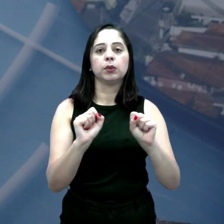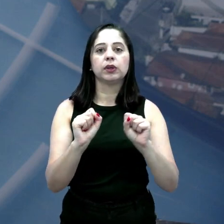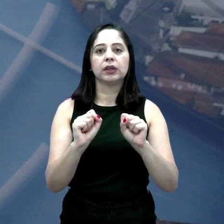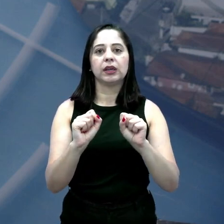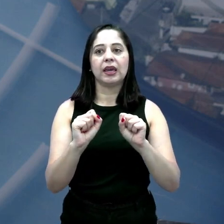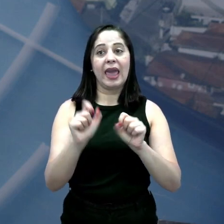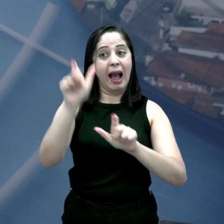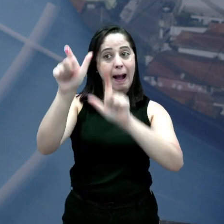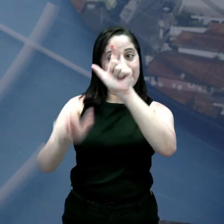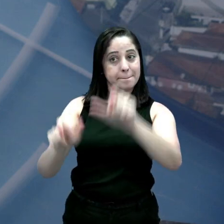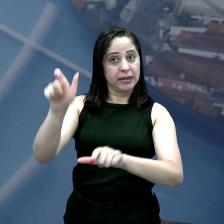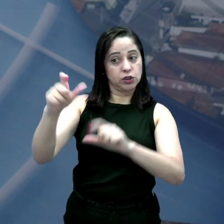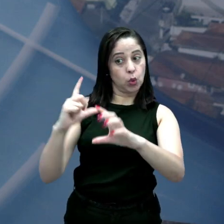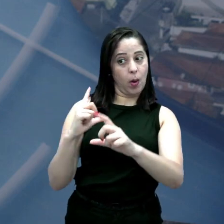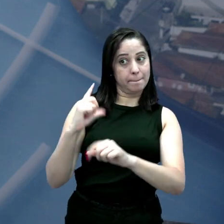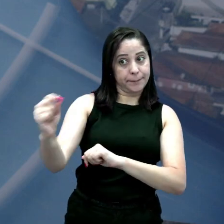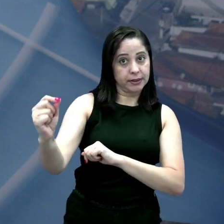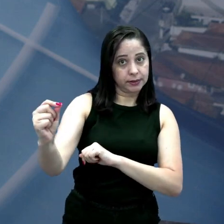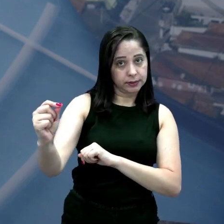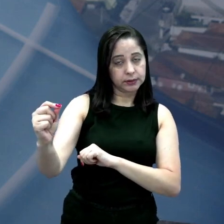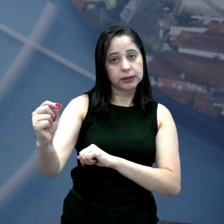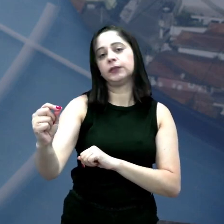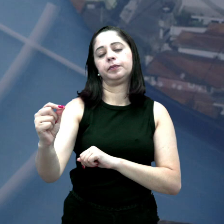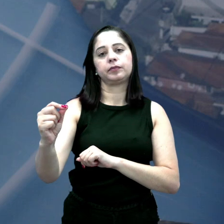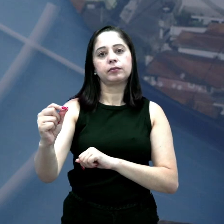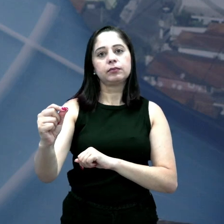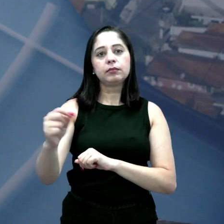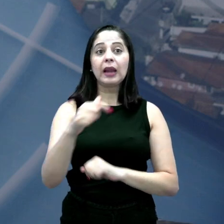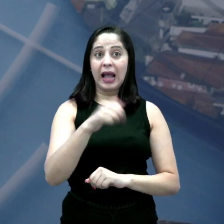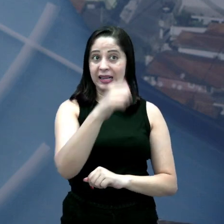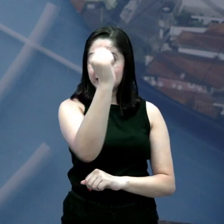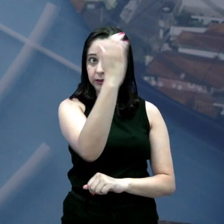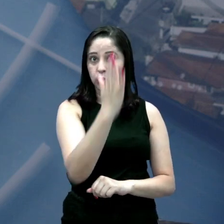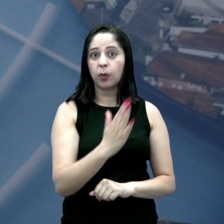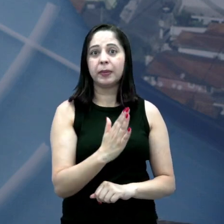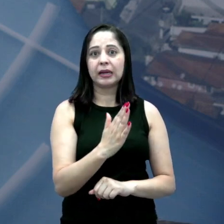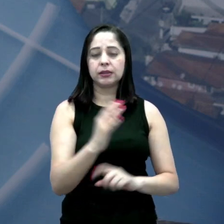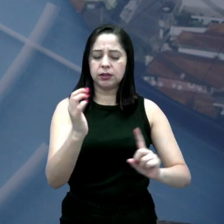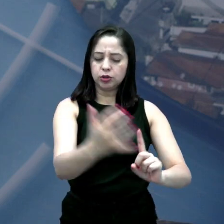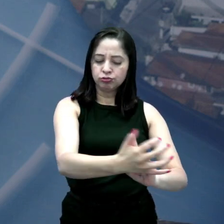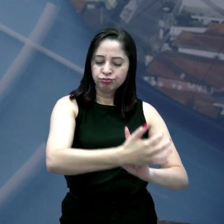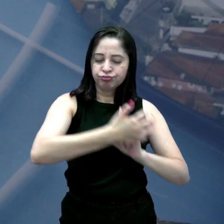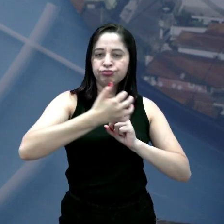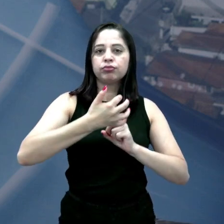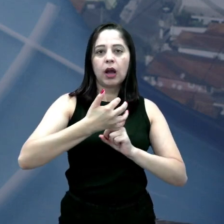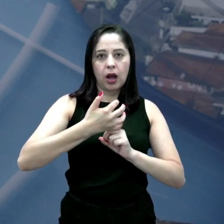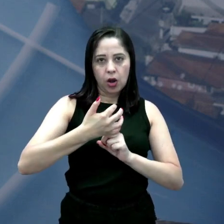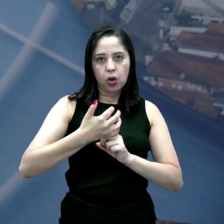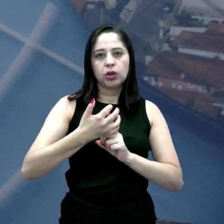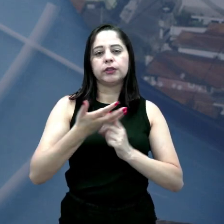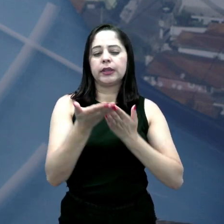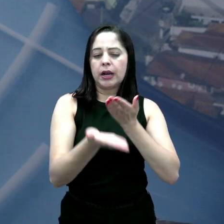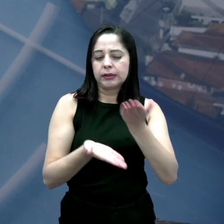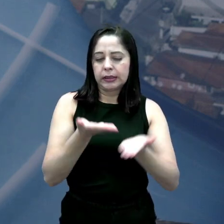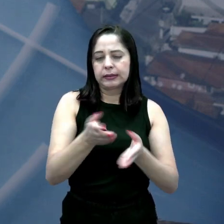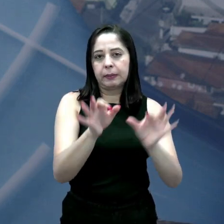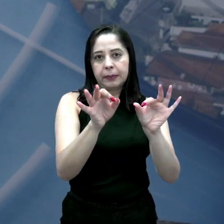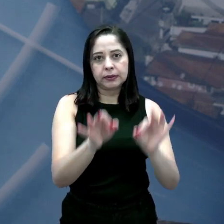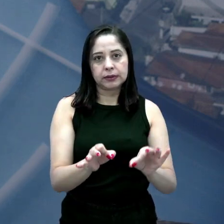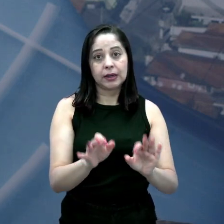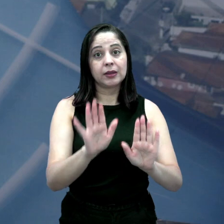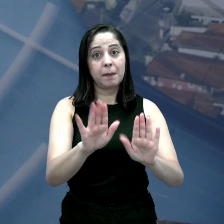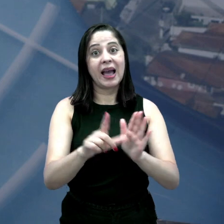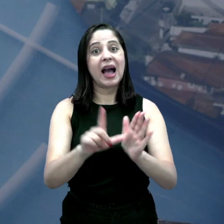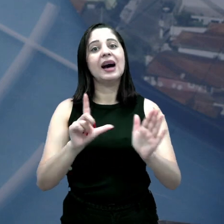né, para os refugiados, no caso, como você mencionou, o Brasil nesse campo é exemplo, né, de como tem tratado essa situação.